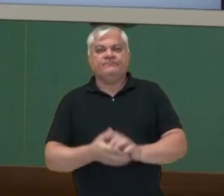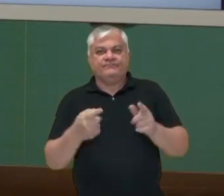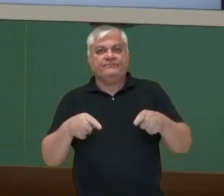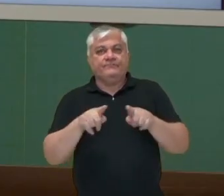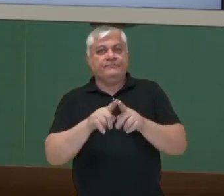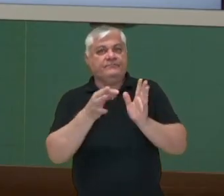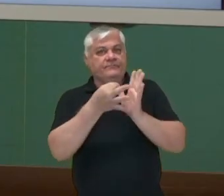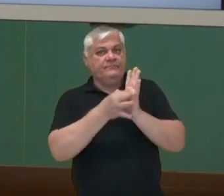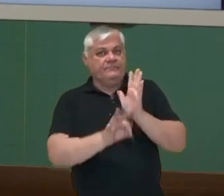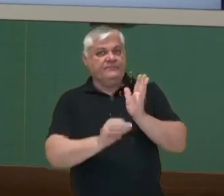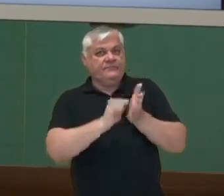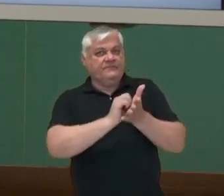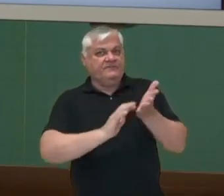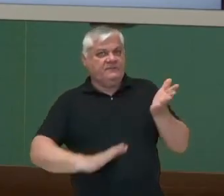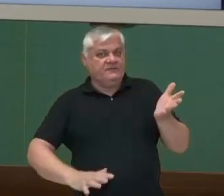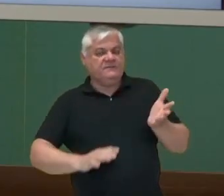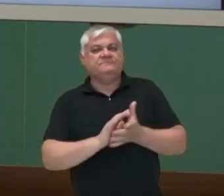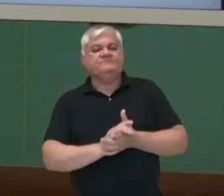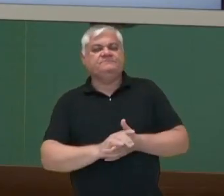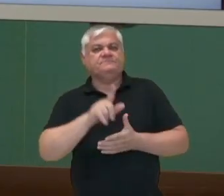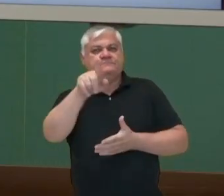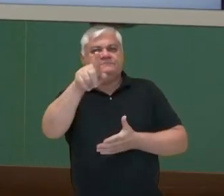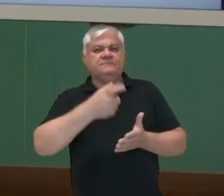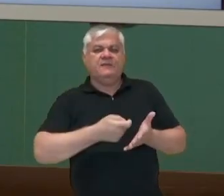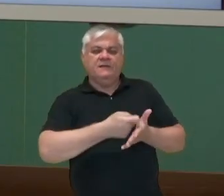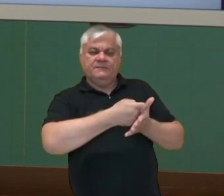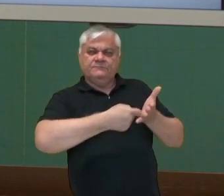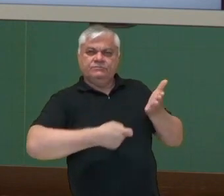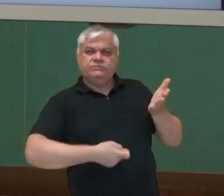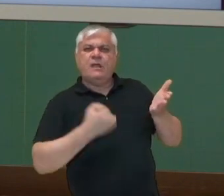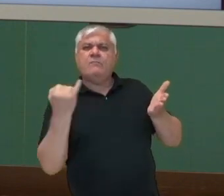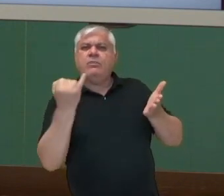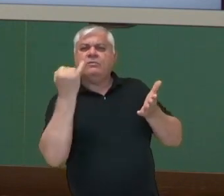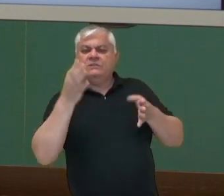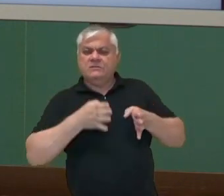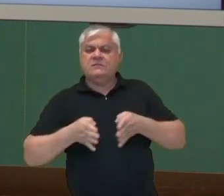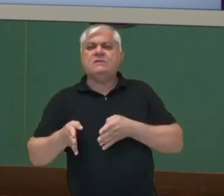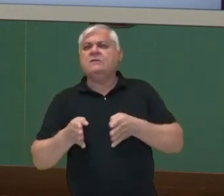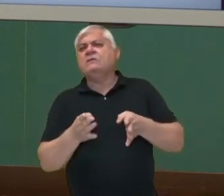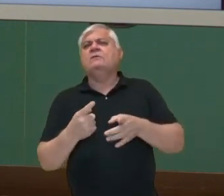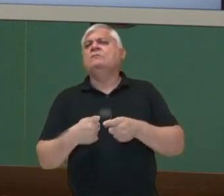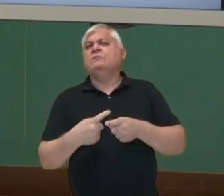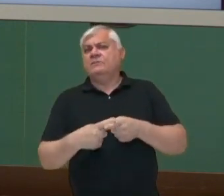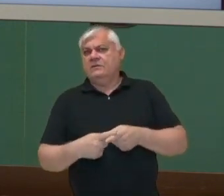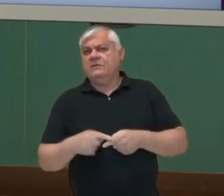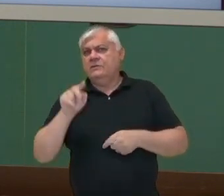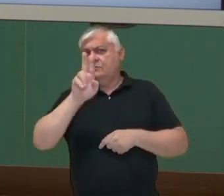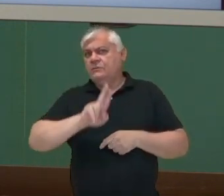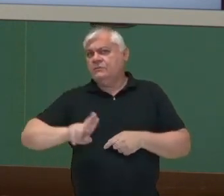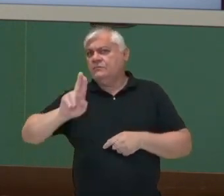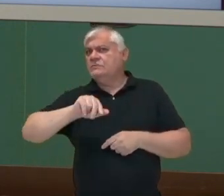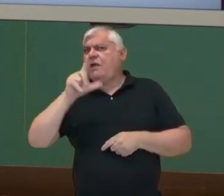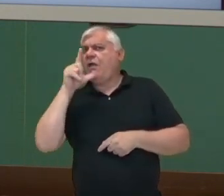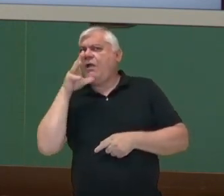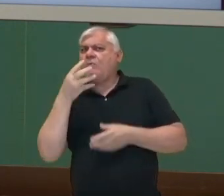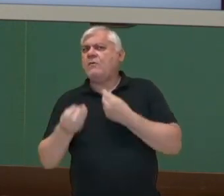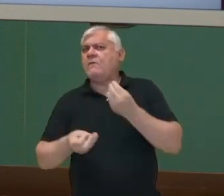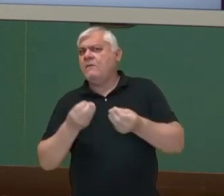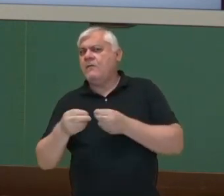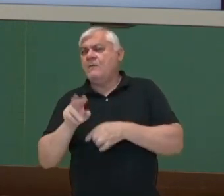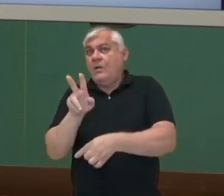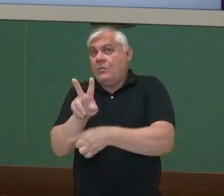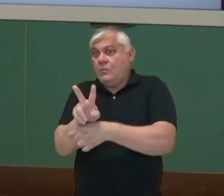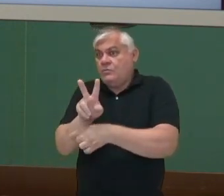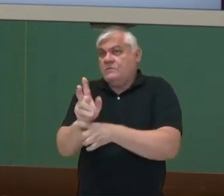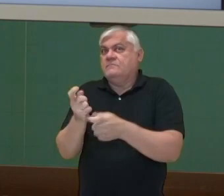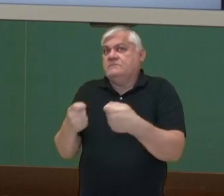Voltamos com a correção da atividade, então para que vocês escrevessem qual a importância dos rios em relação à sua utilização e à